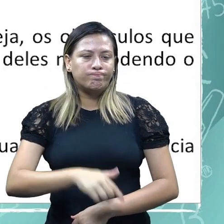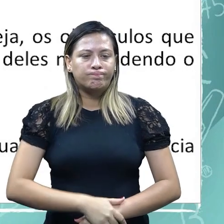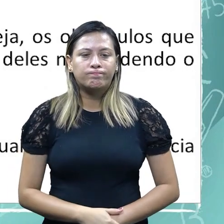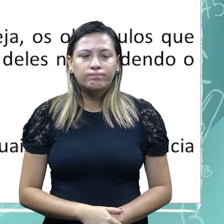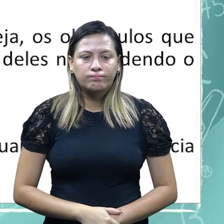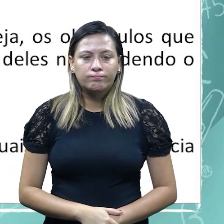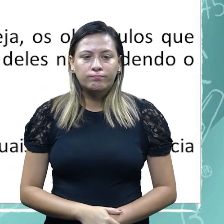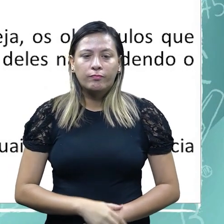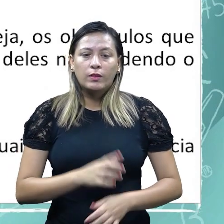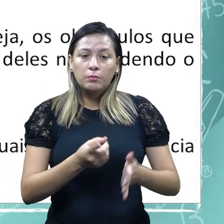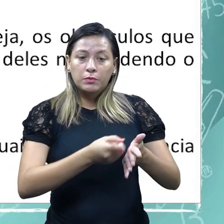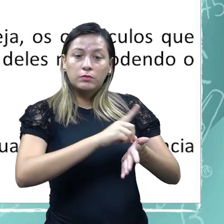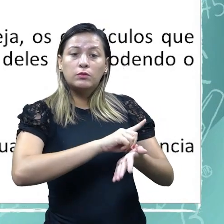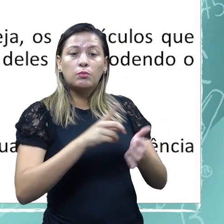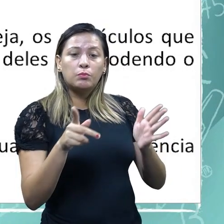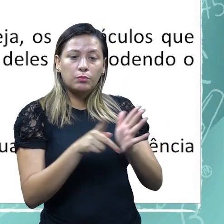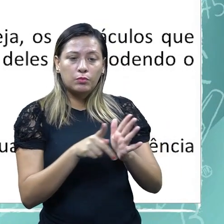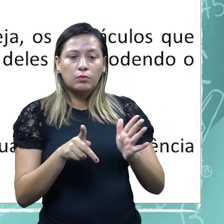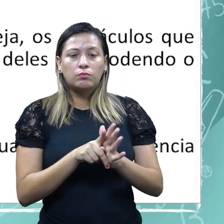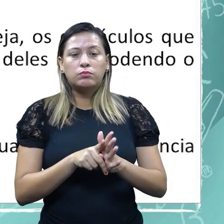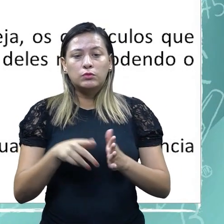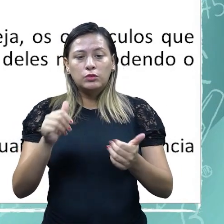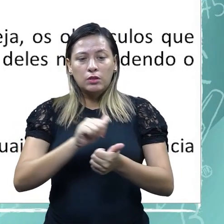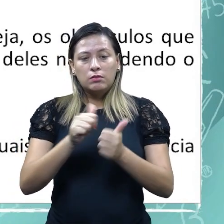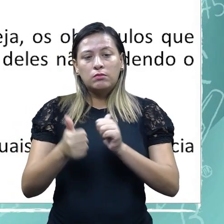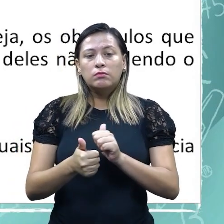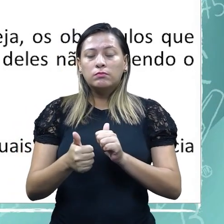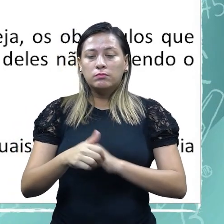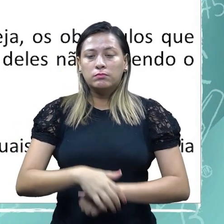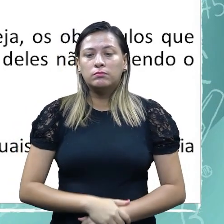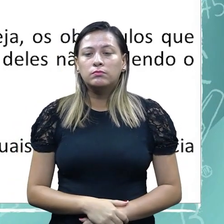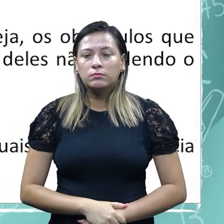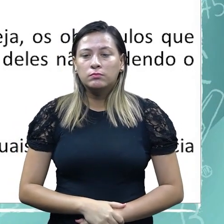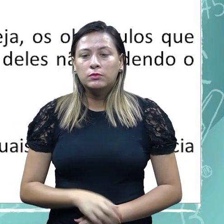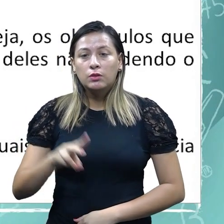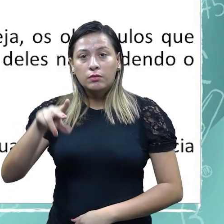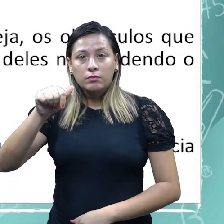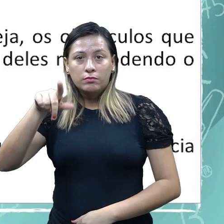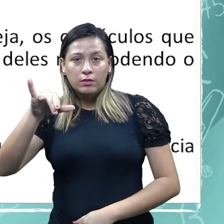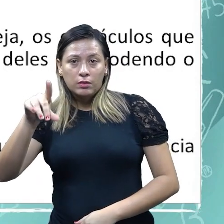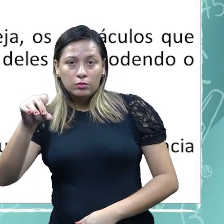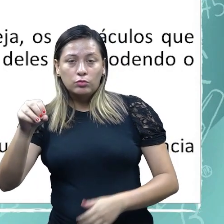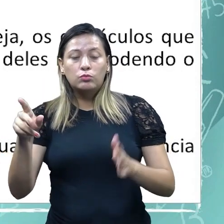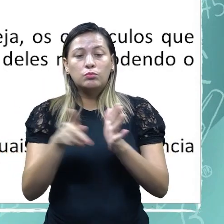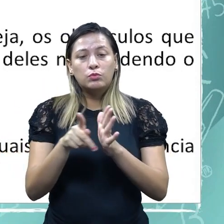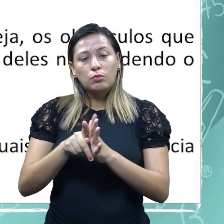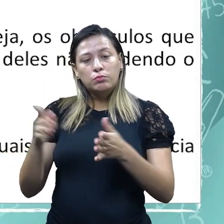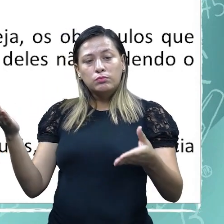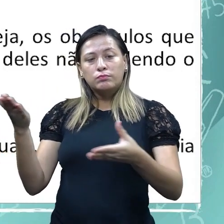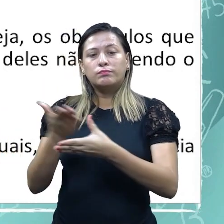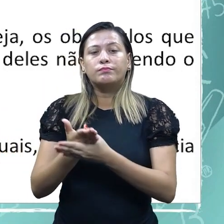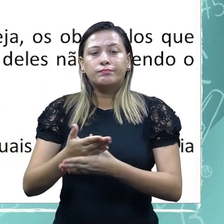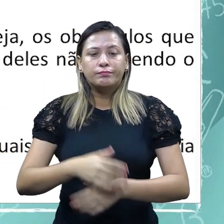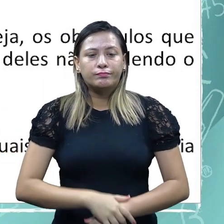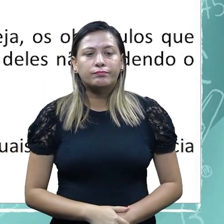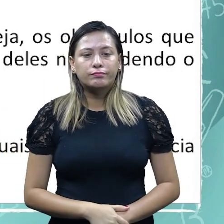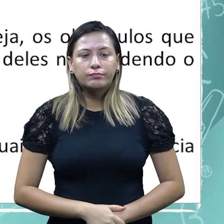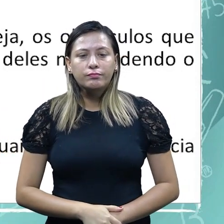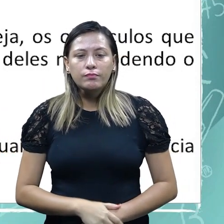de pressupostos de condição e desenvolvimento válido e regular do processo, certo? Então, não são